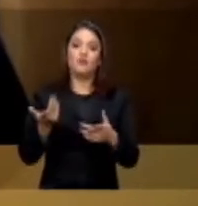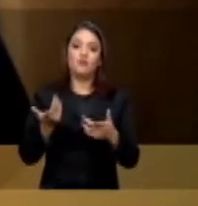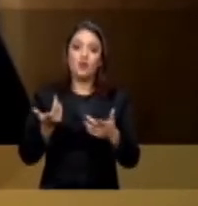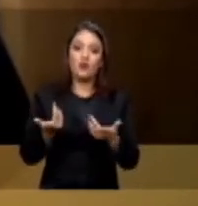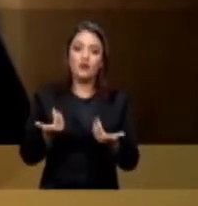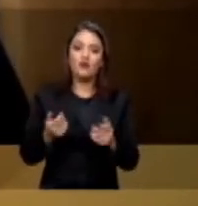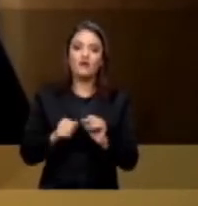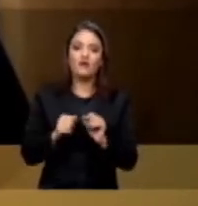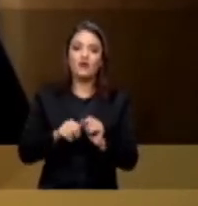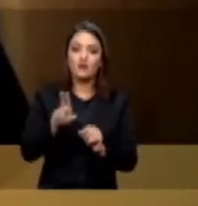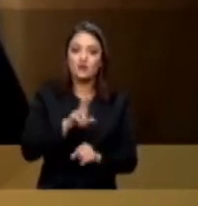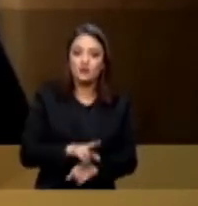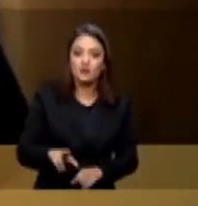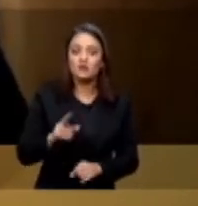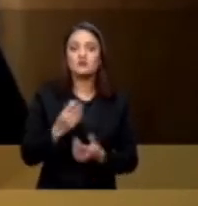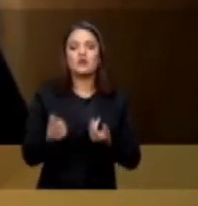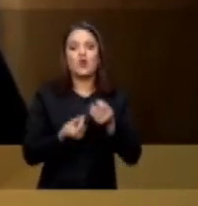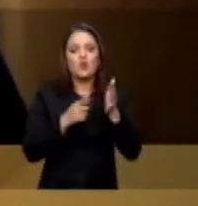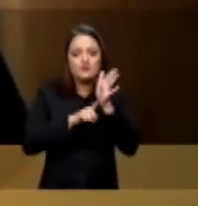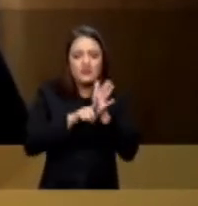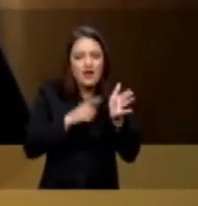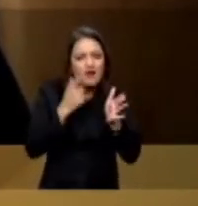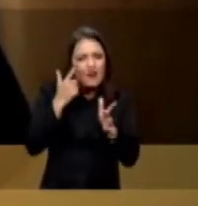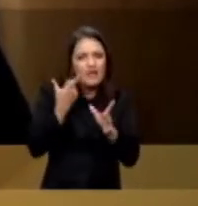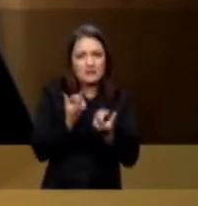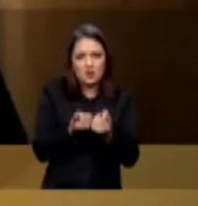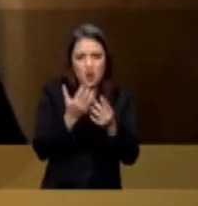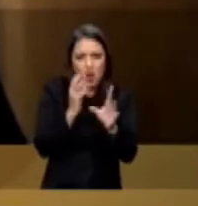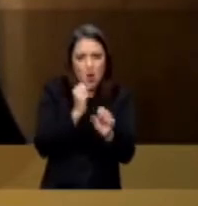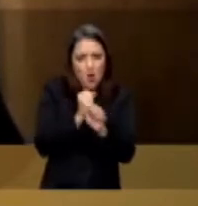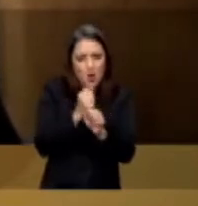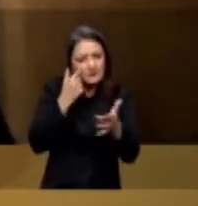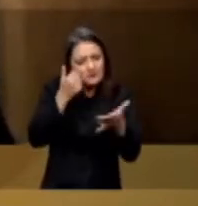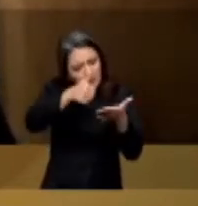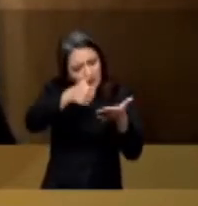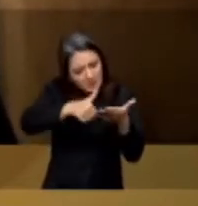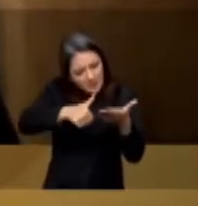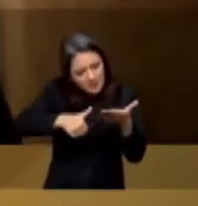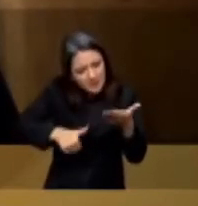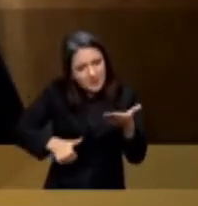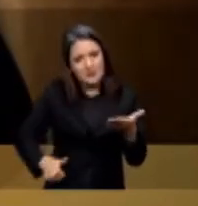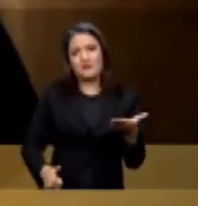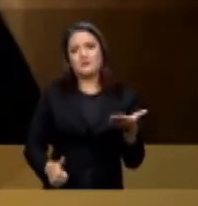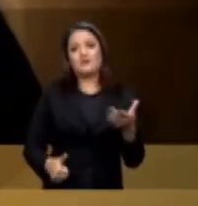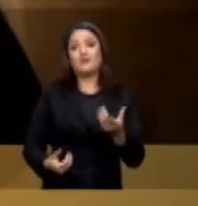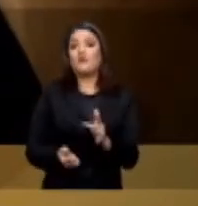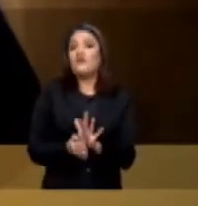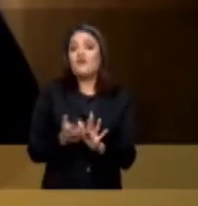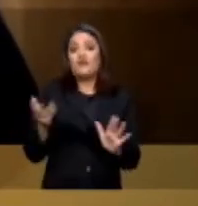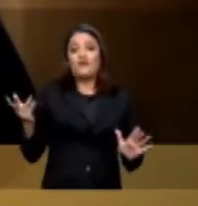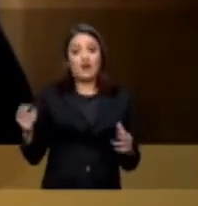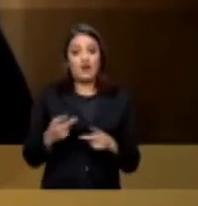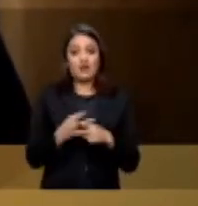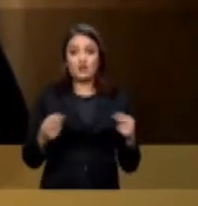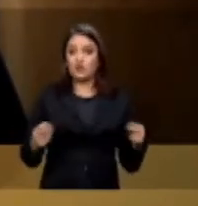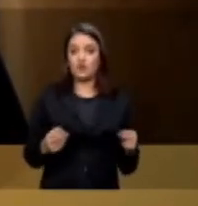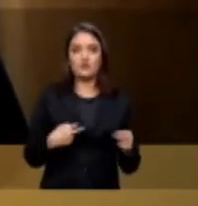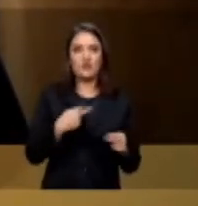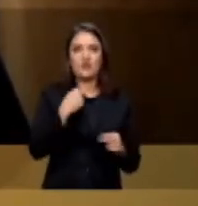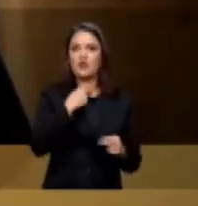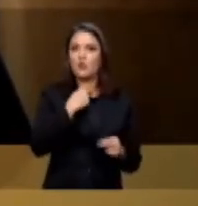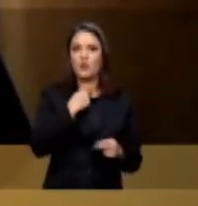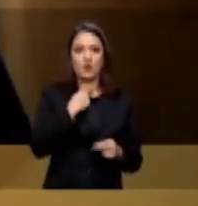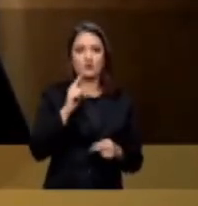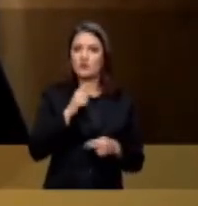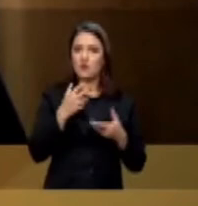o exame das prestações de contas partidárias. E inúmeras coisas são